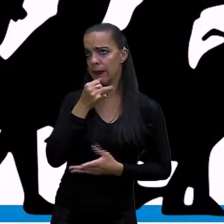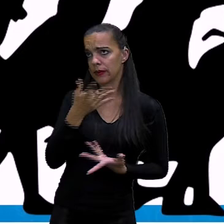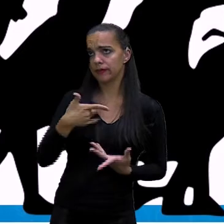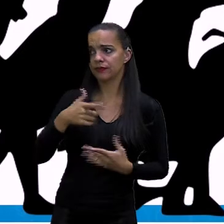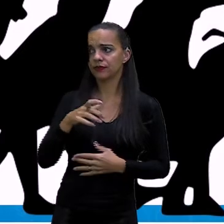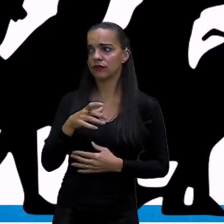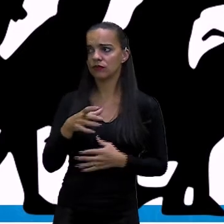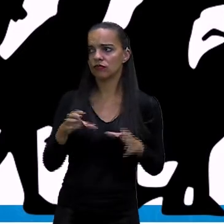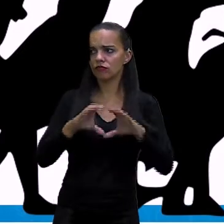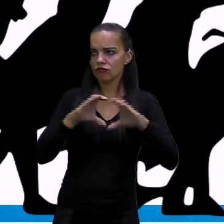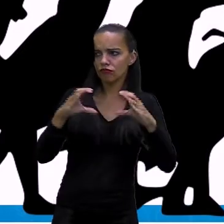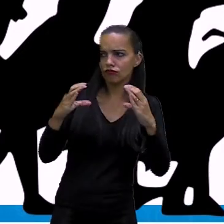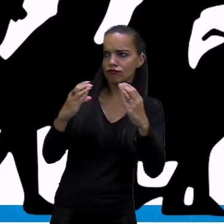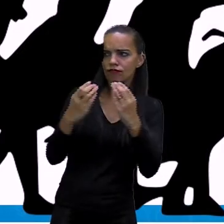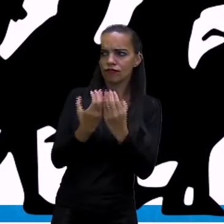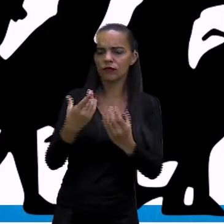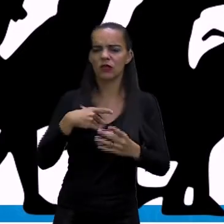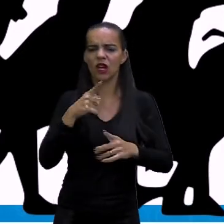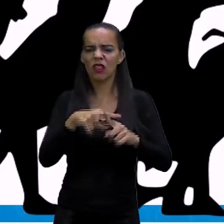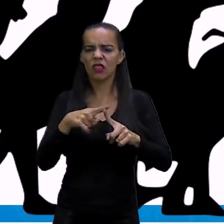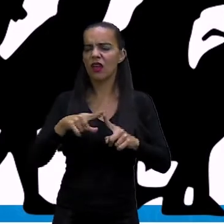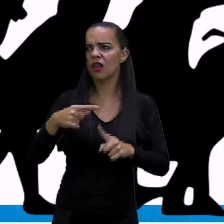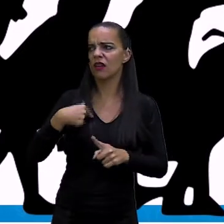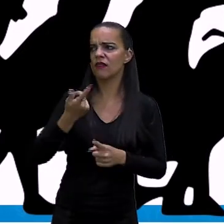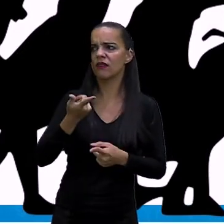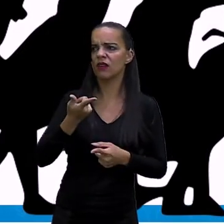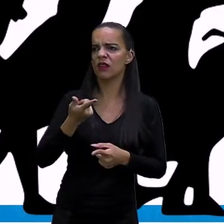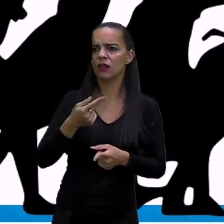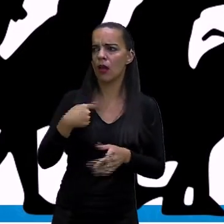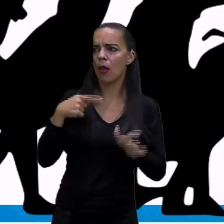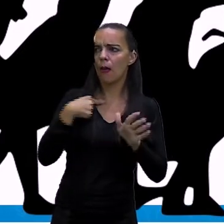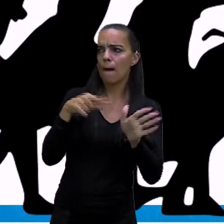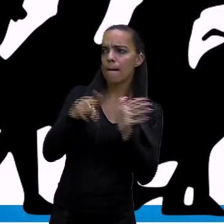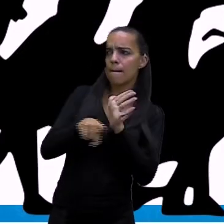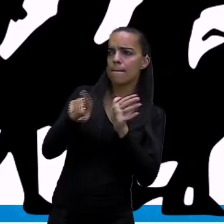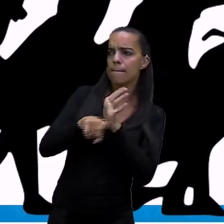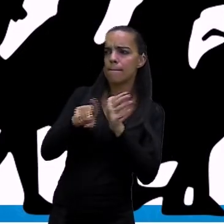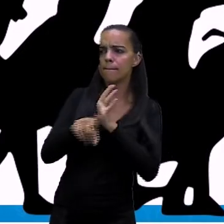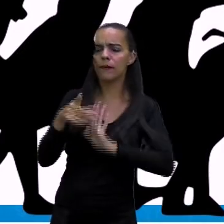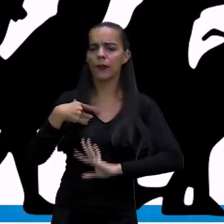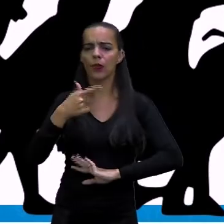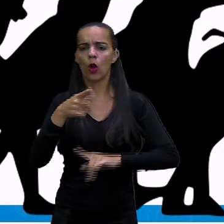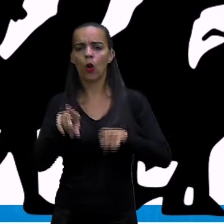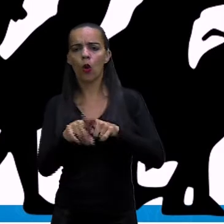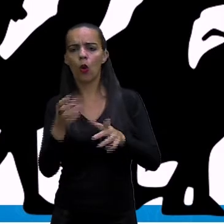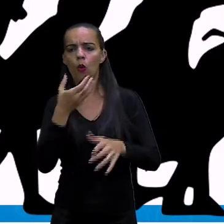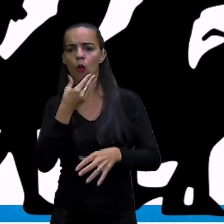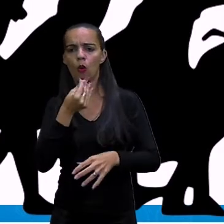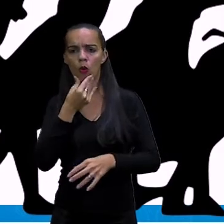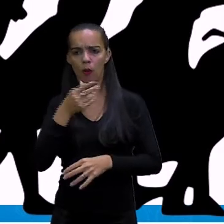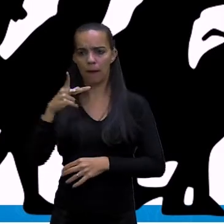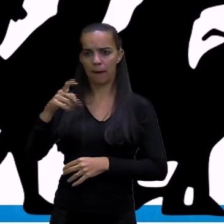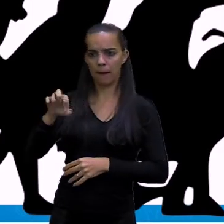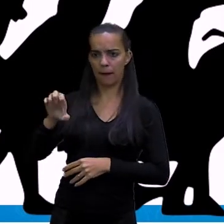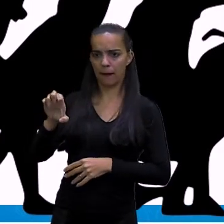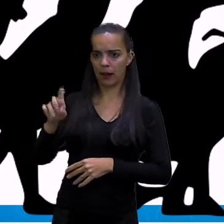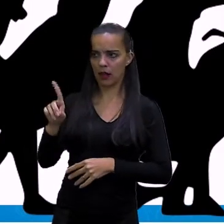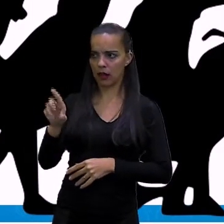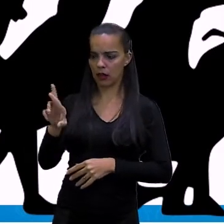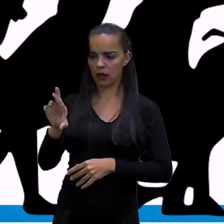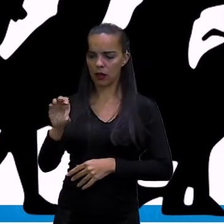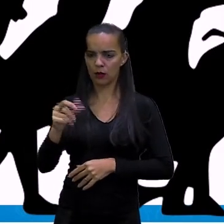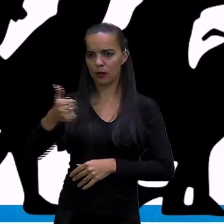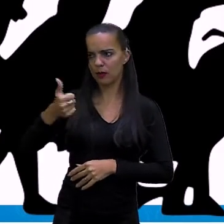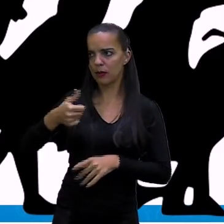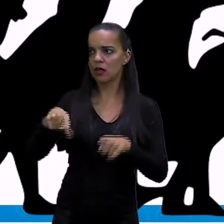Confederação do Equador, marcada por contestações do autoritarismo de Dom Pedro I, atrelado a insatisfações em